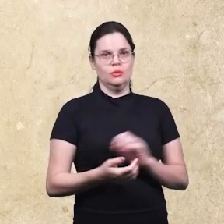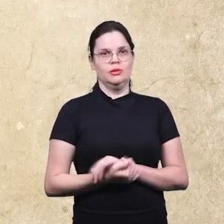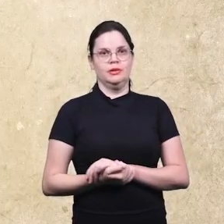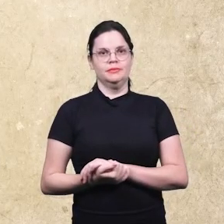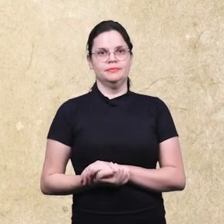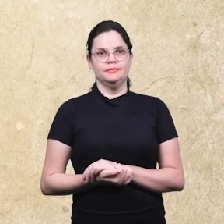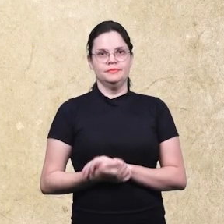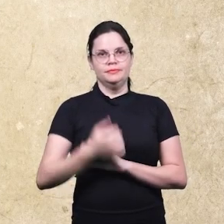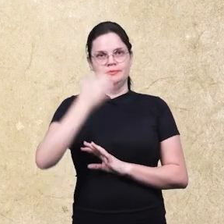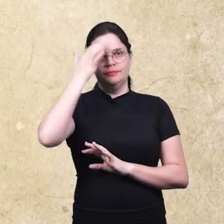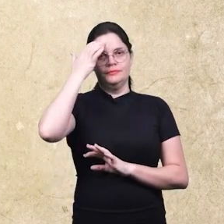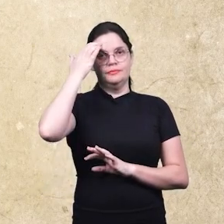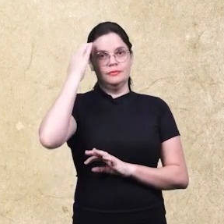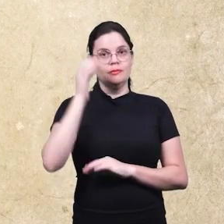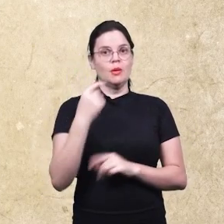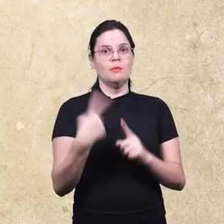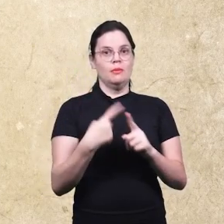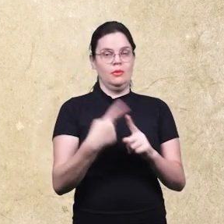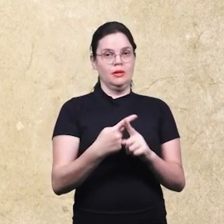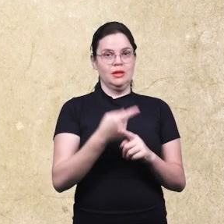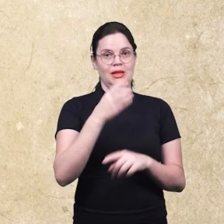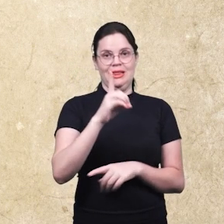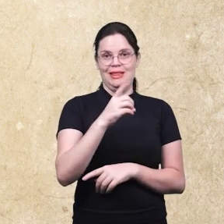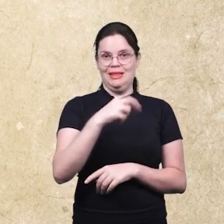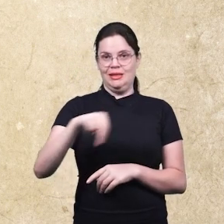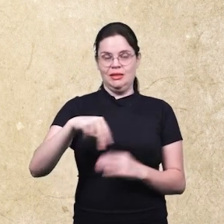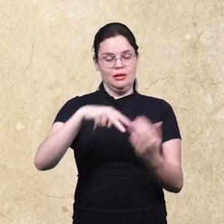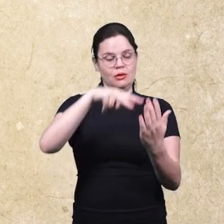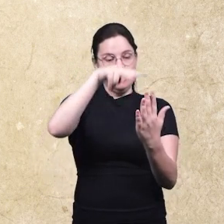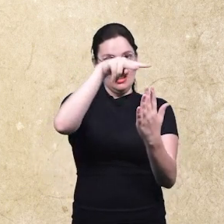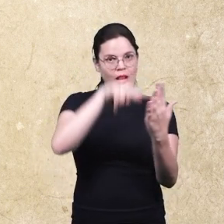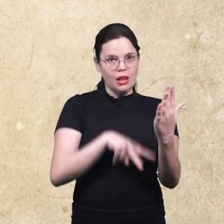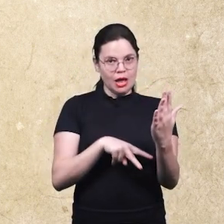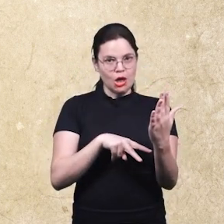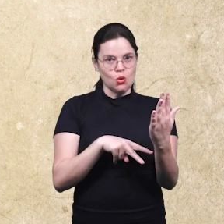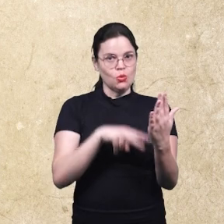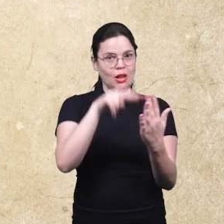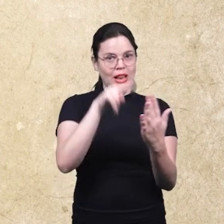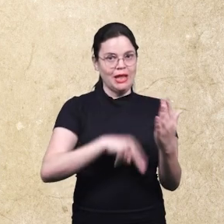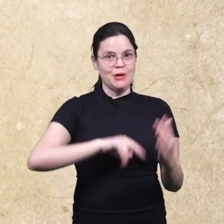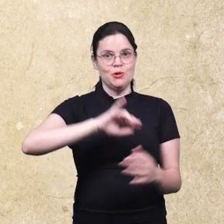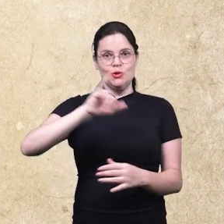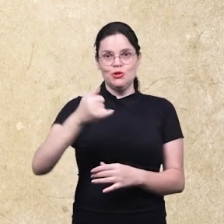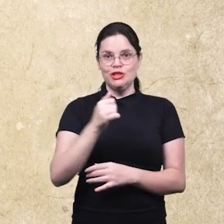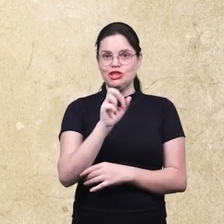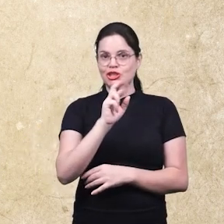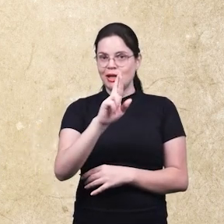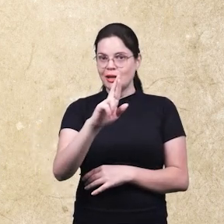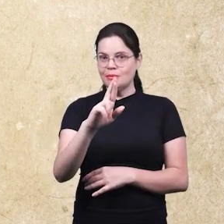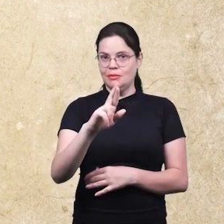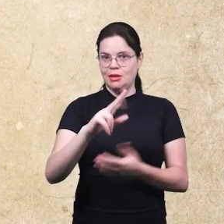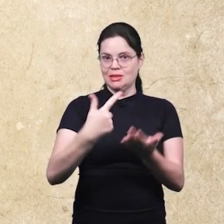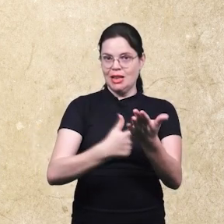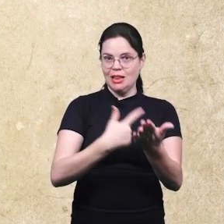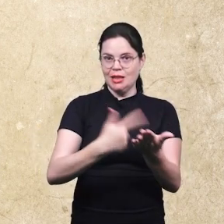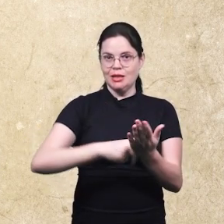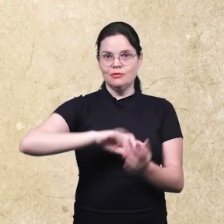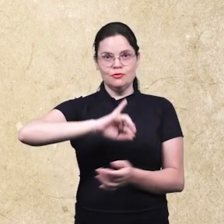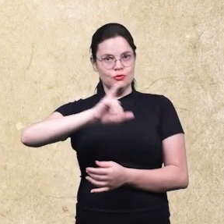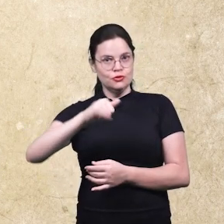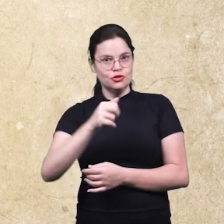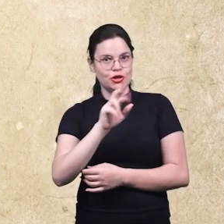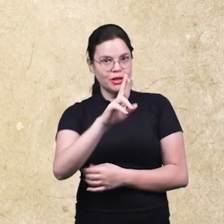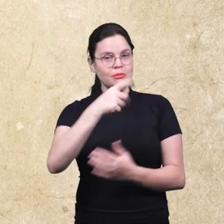Então ele leu a profecia, entendeu que duraria 70 anos o tempo do cativeiro, isso